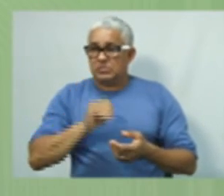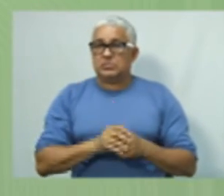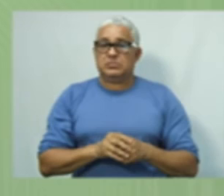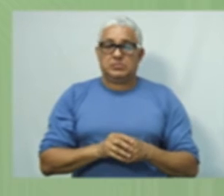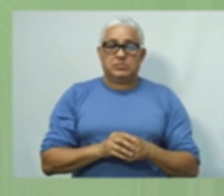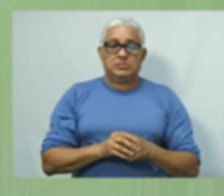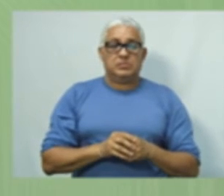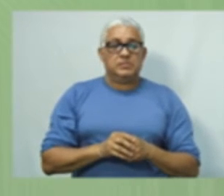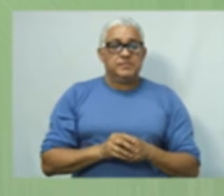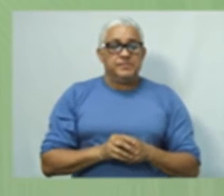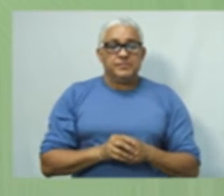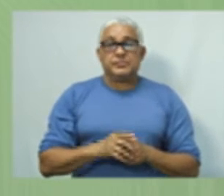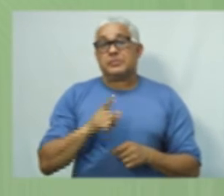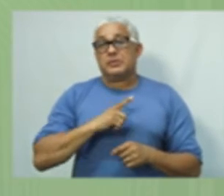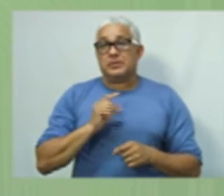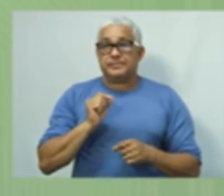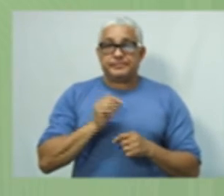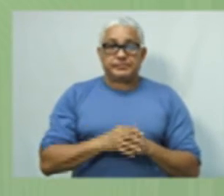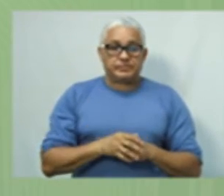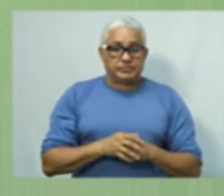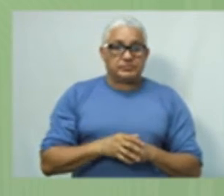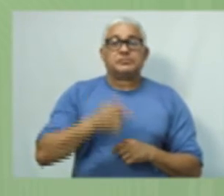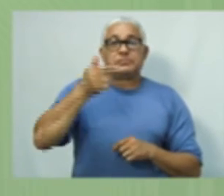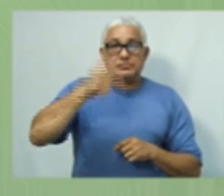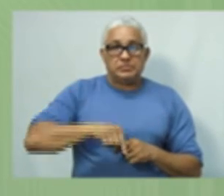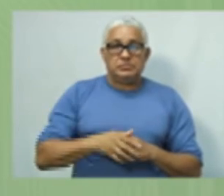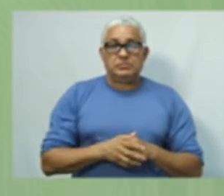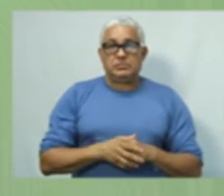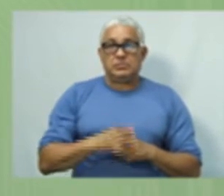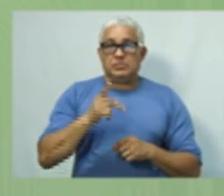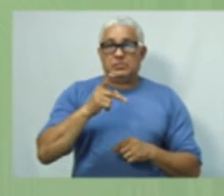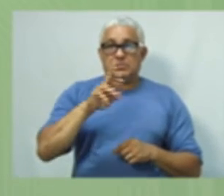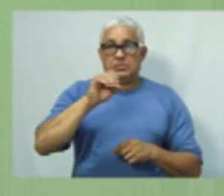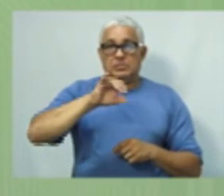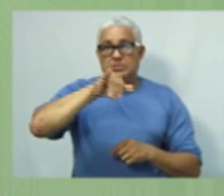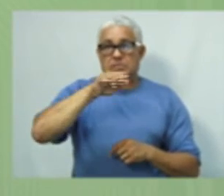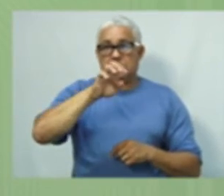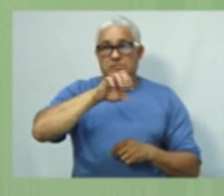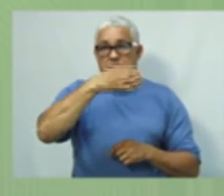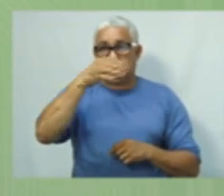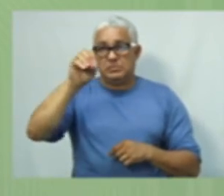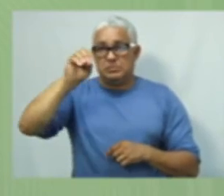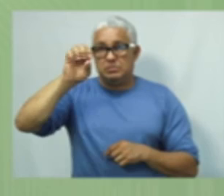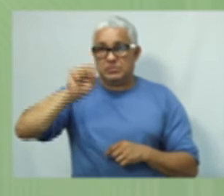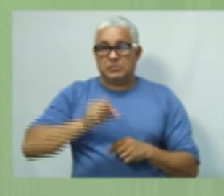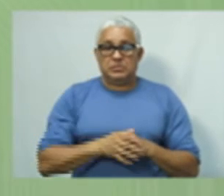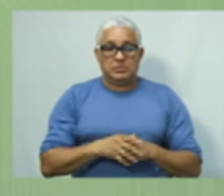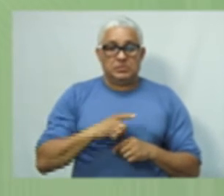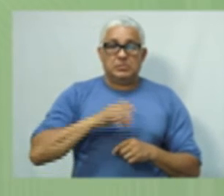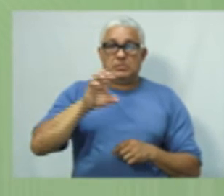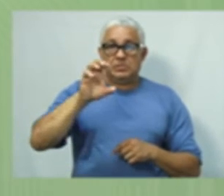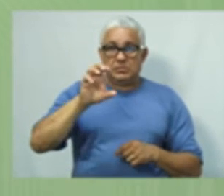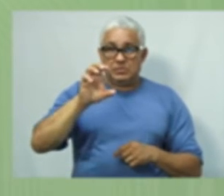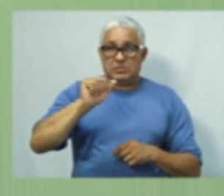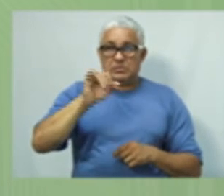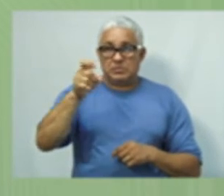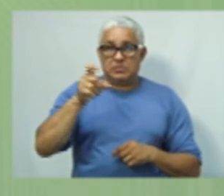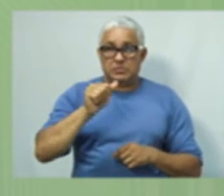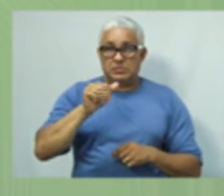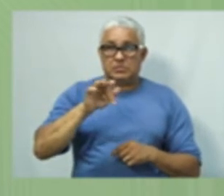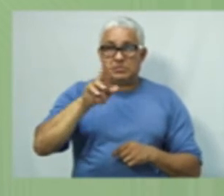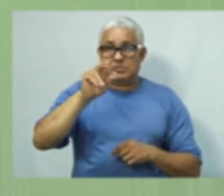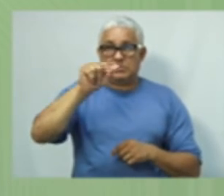Correto? Então, nós temos aqui, ó, novamente aqui falando das projeções, só para vocês terem ideia, que o fluxo de caixa, ó,